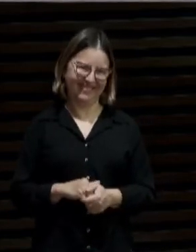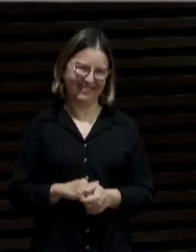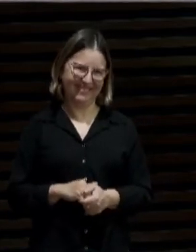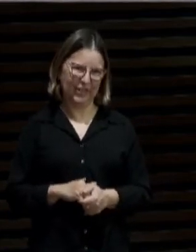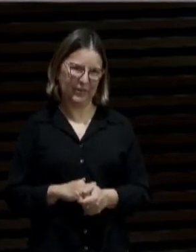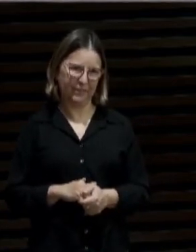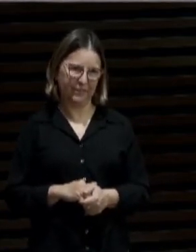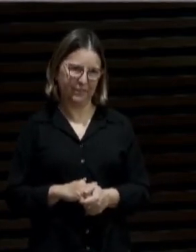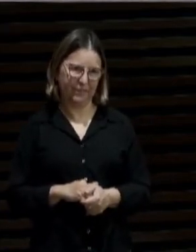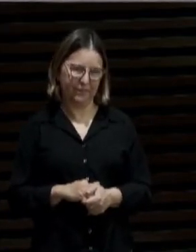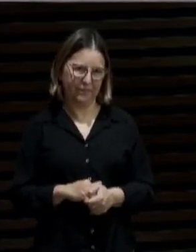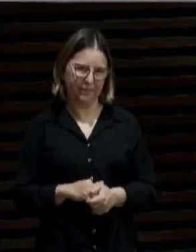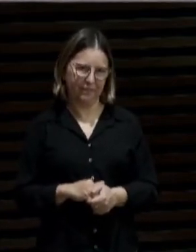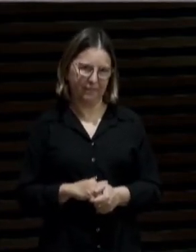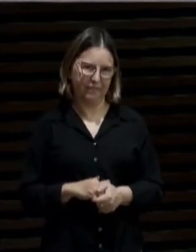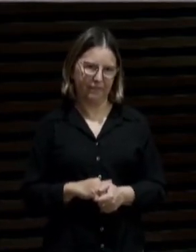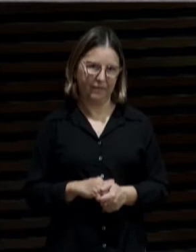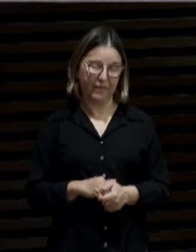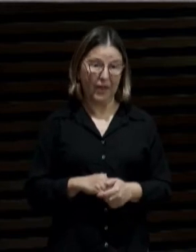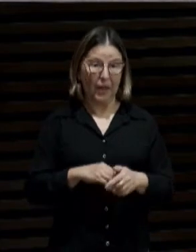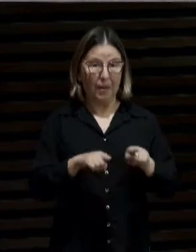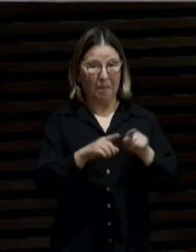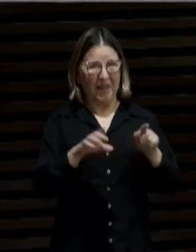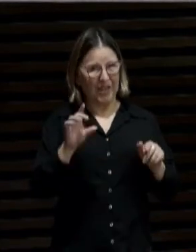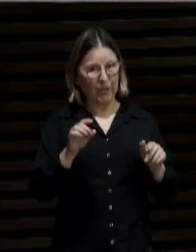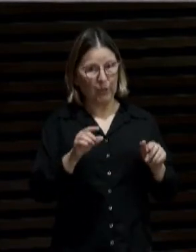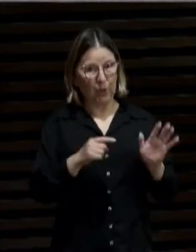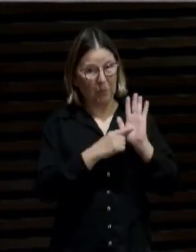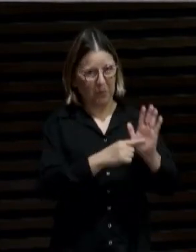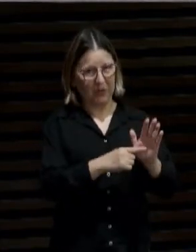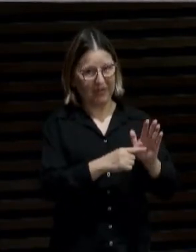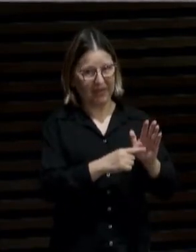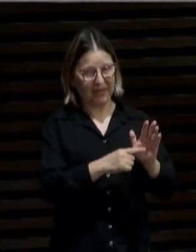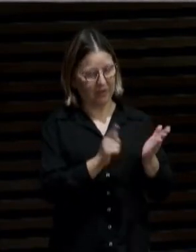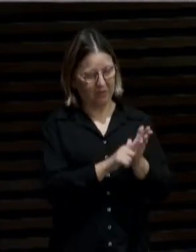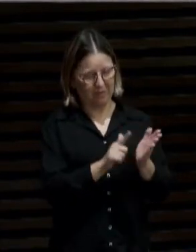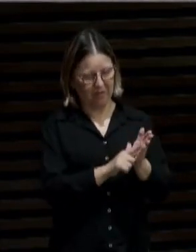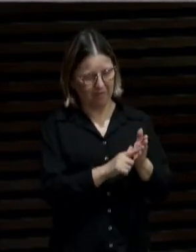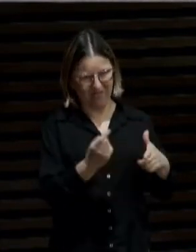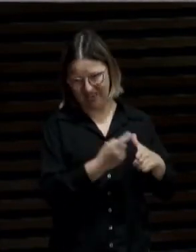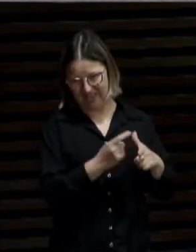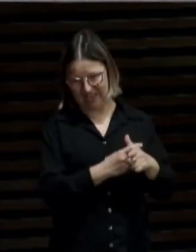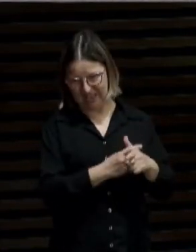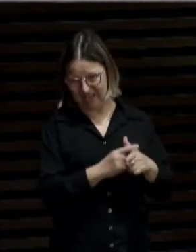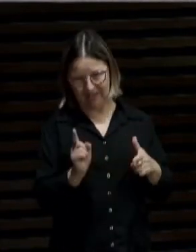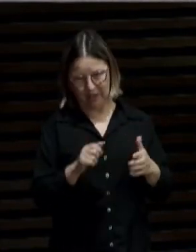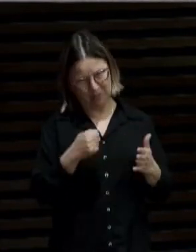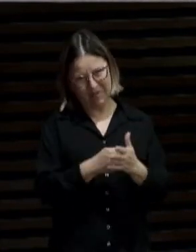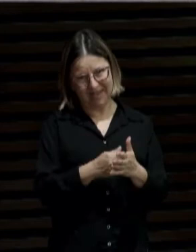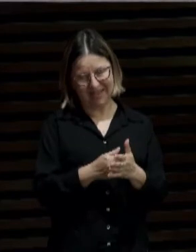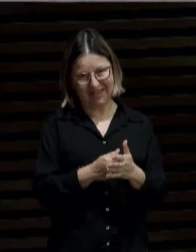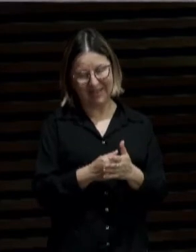Tá, mas mostrar o extrato não paga a dívida, paga? A dívida precisa ser paga. E a palavra fala que todo aquele que